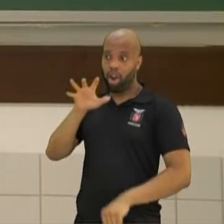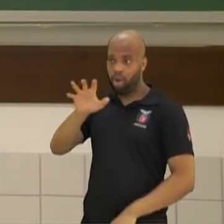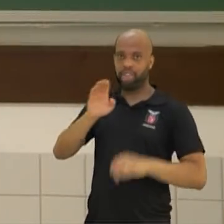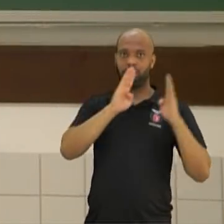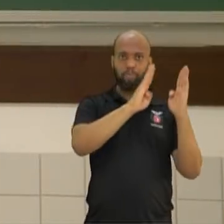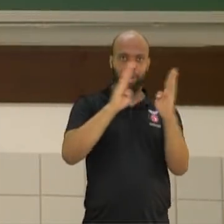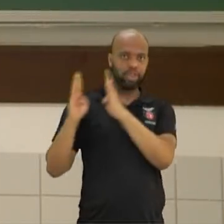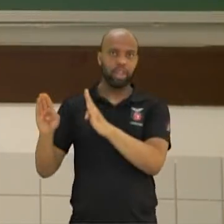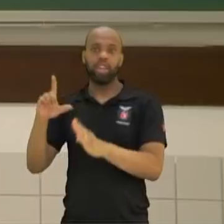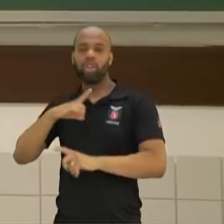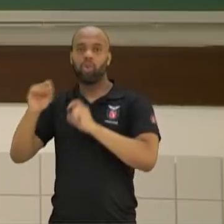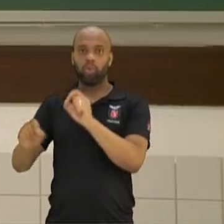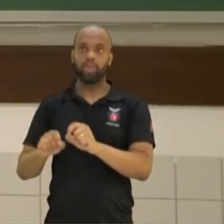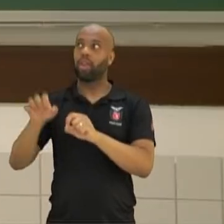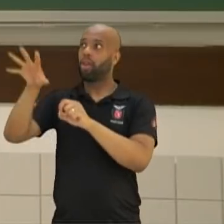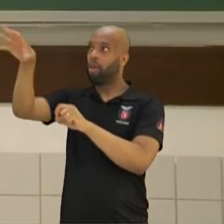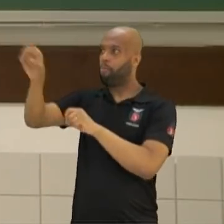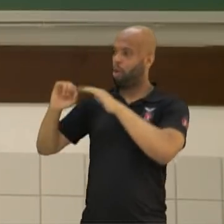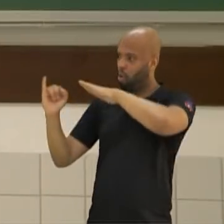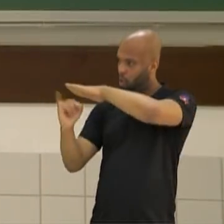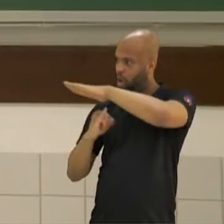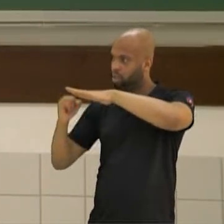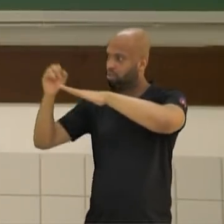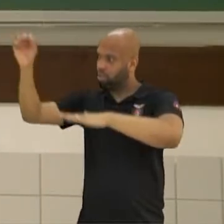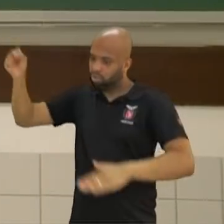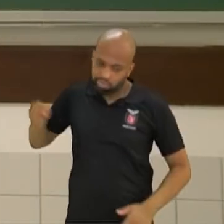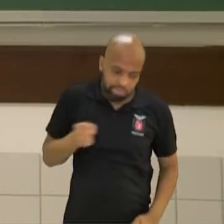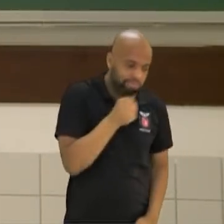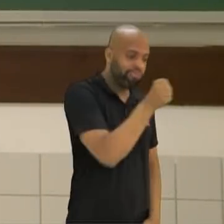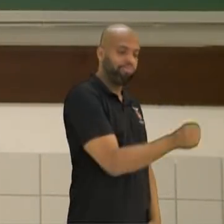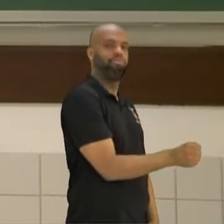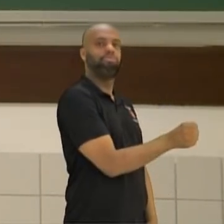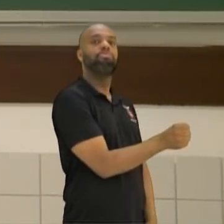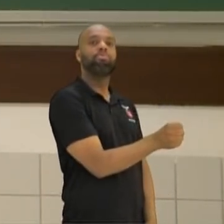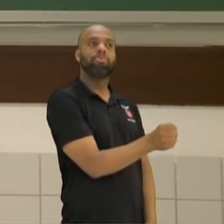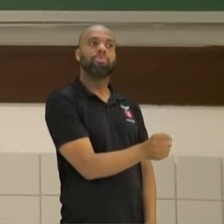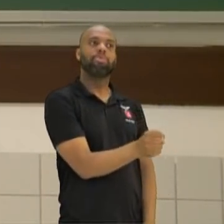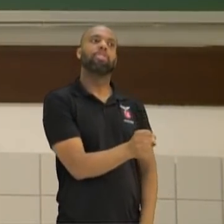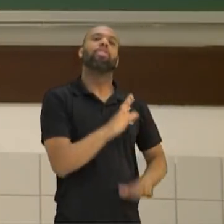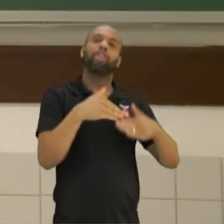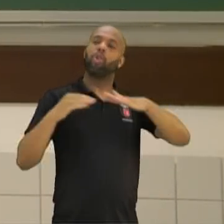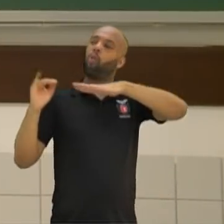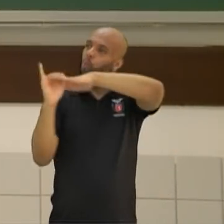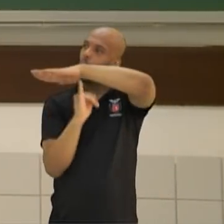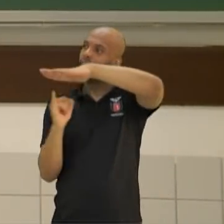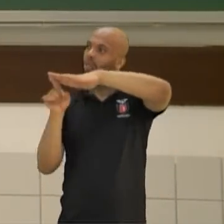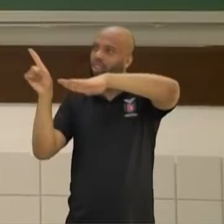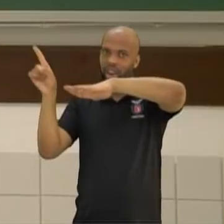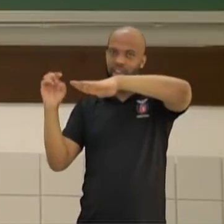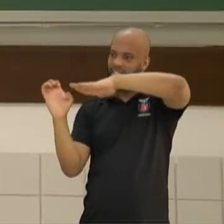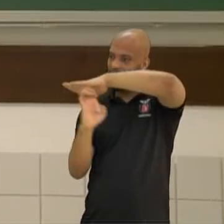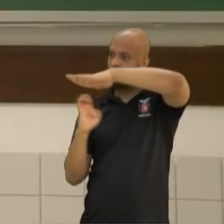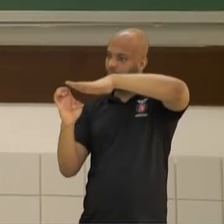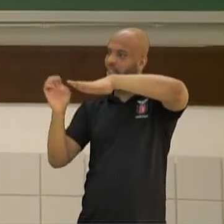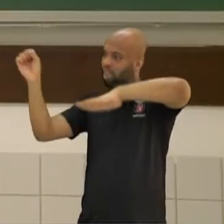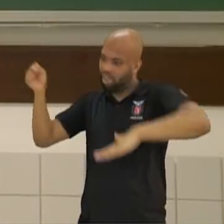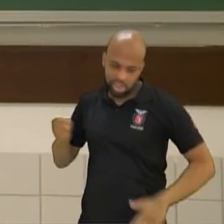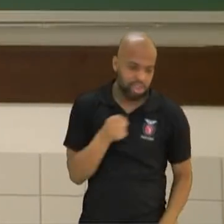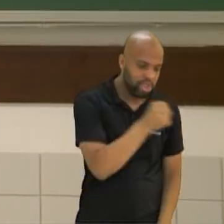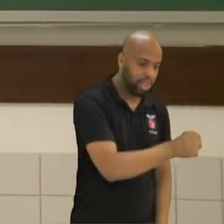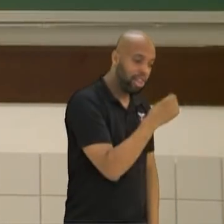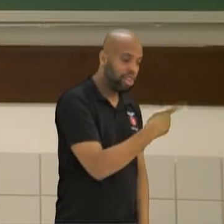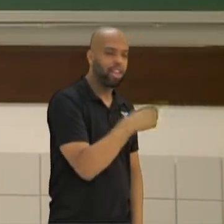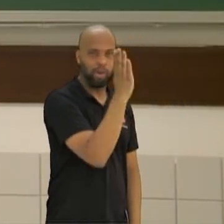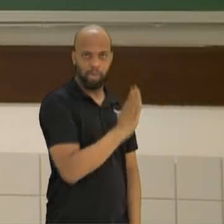Se trouxe aquela indústria estrangeira para cá. A indústria estrangeira começou a produzir em território